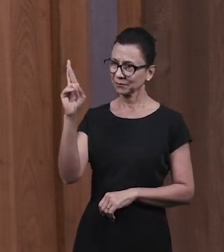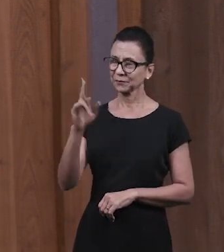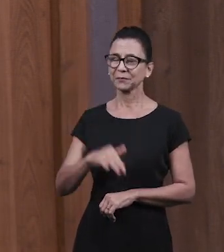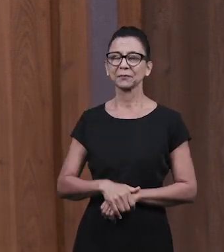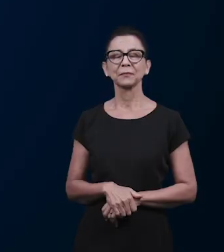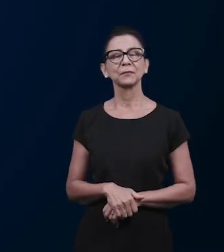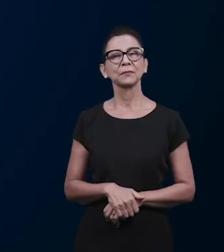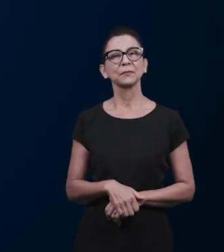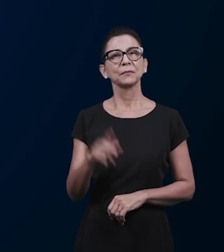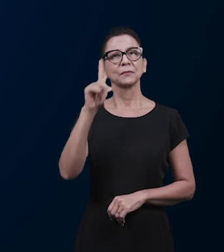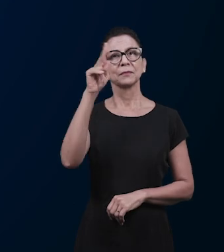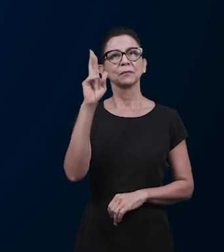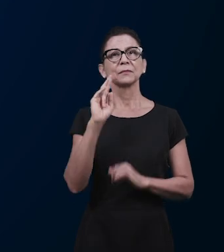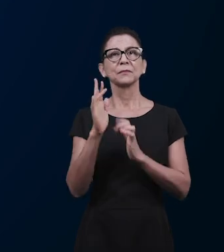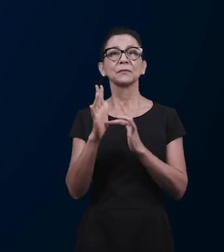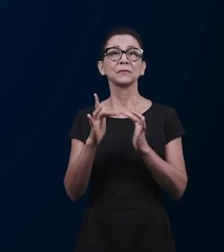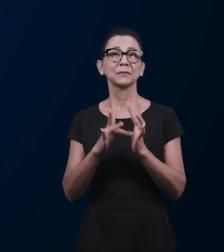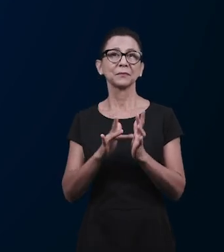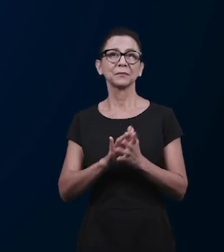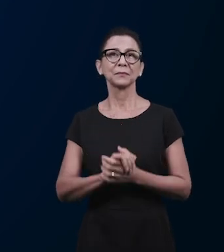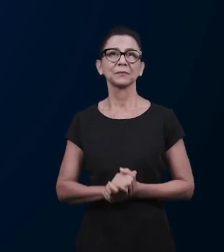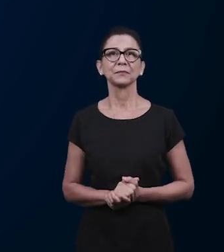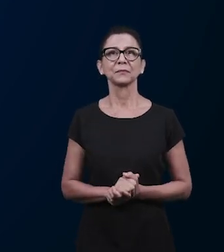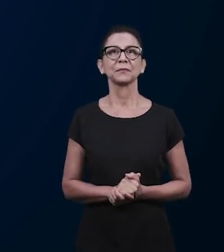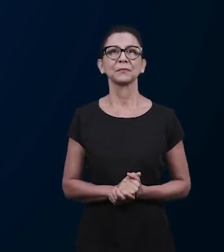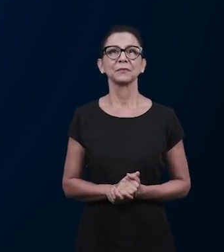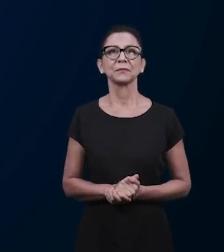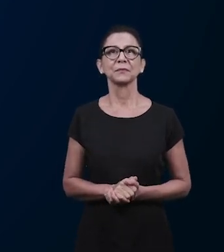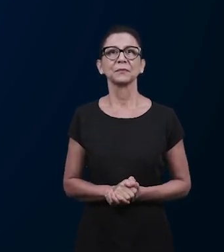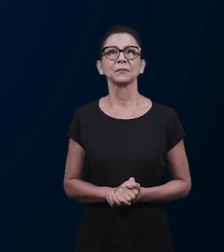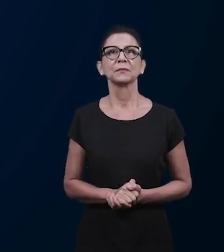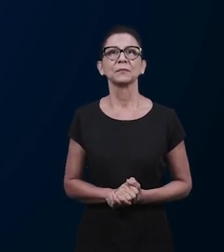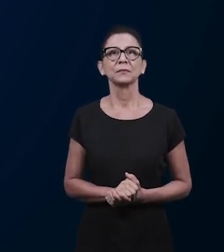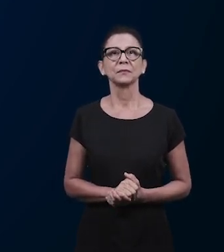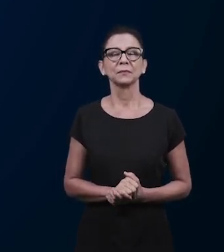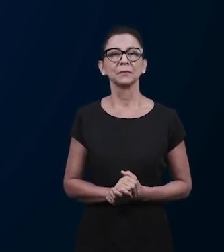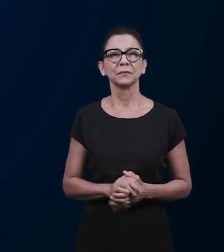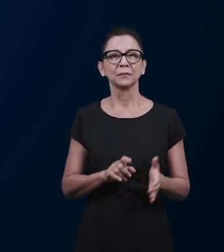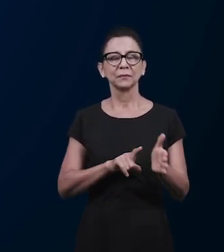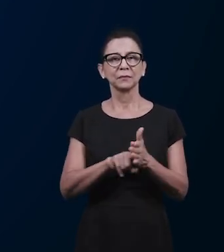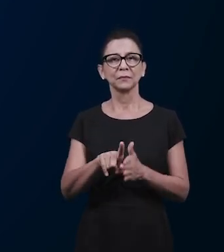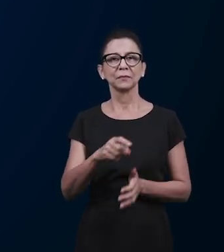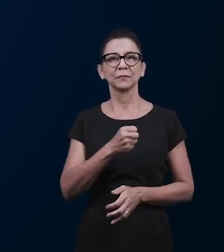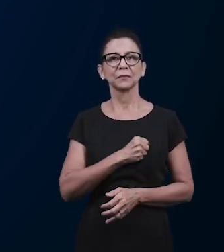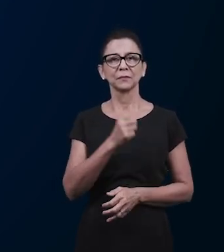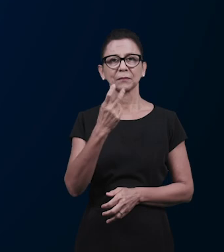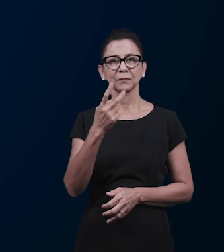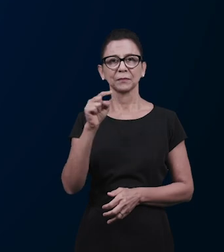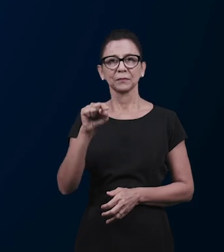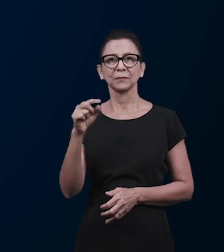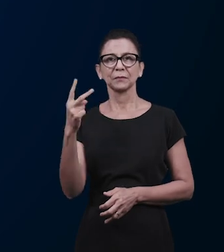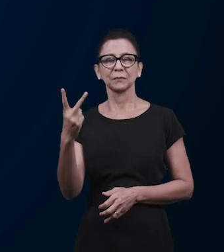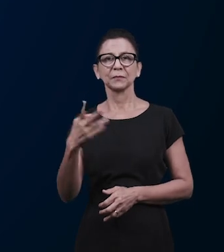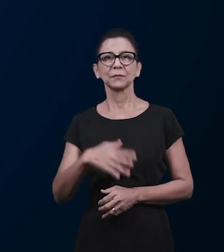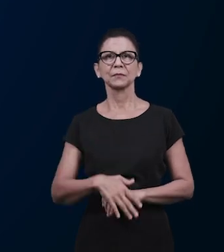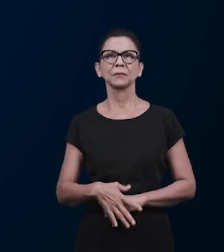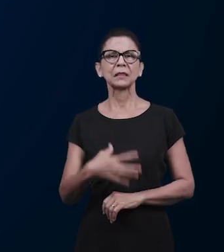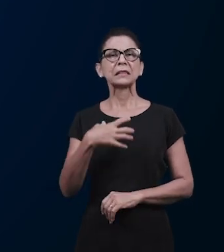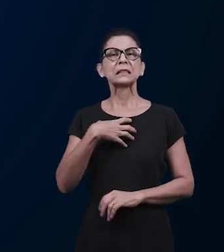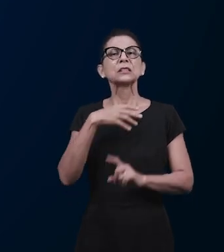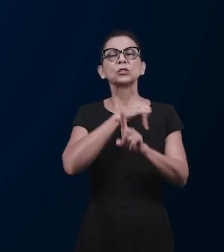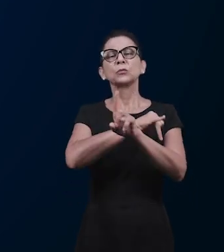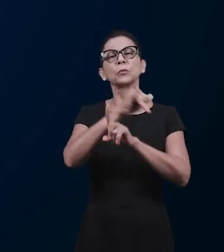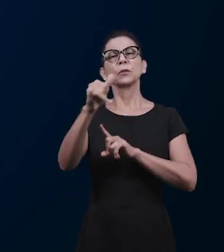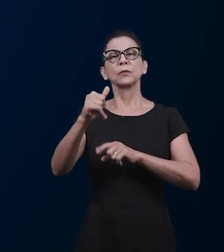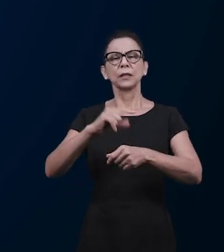favor. A paz do Senhor Jesus, irmãos. A pergunta de 2.2 nos diz: qual o sentido profético